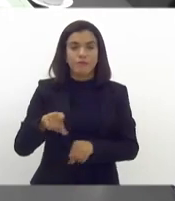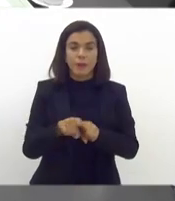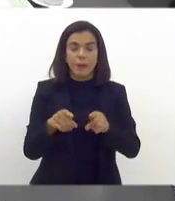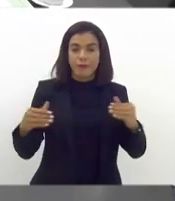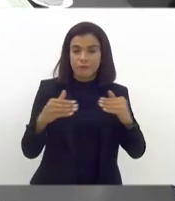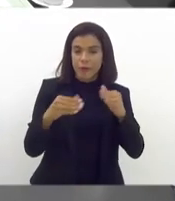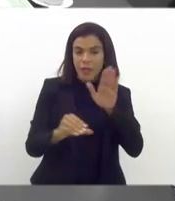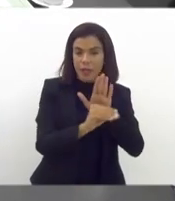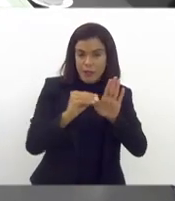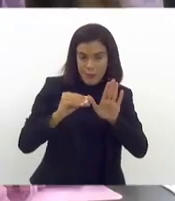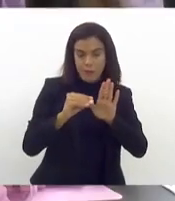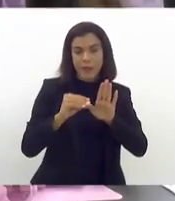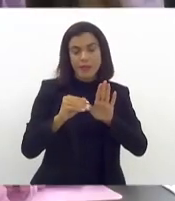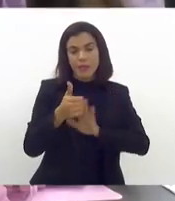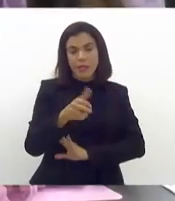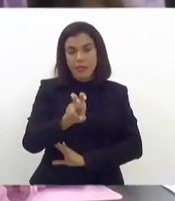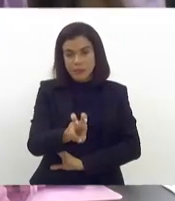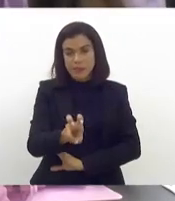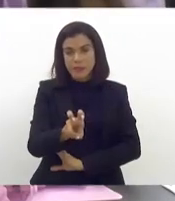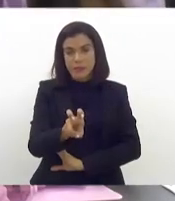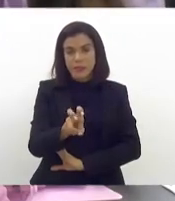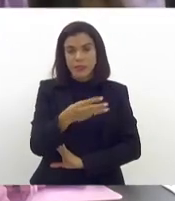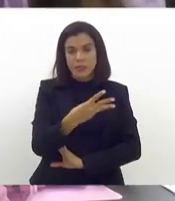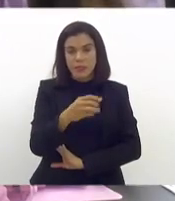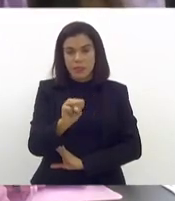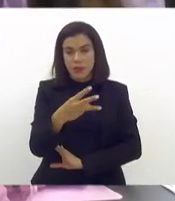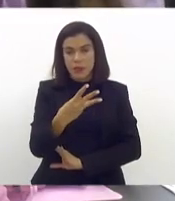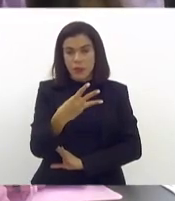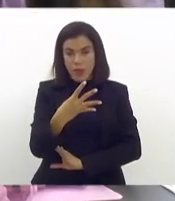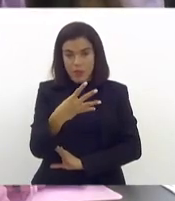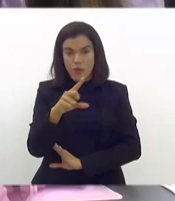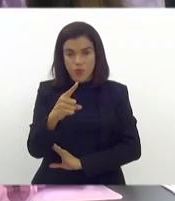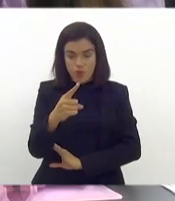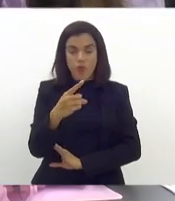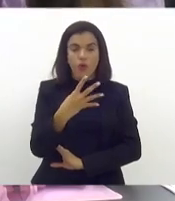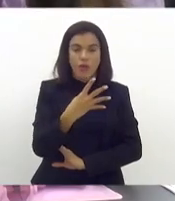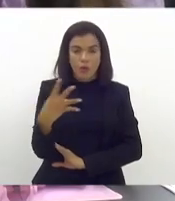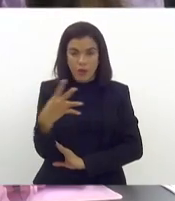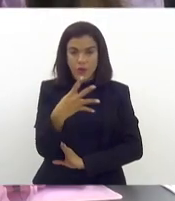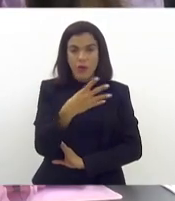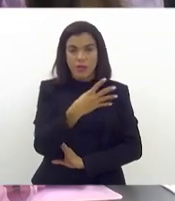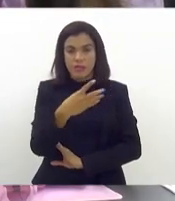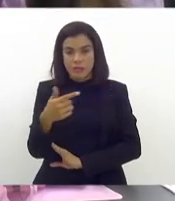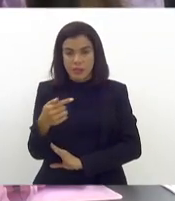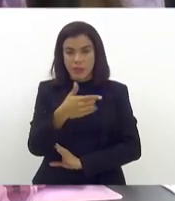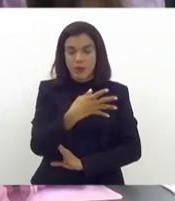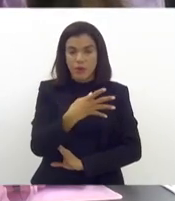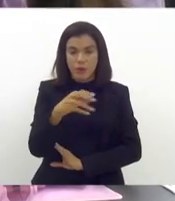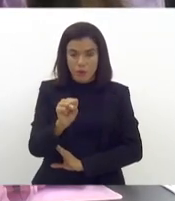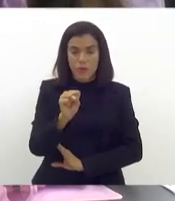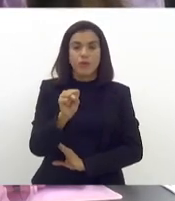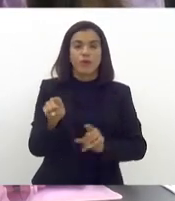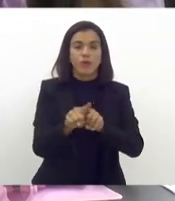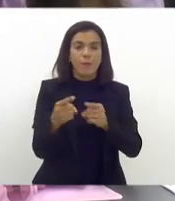com subemenda às emendas 15, 38, 41, 44, 47 e 48. E